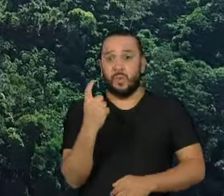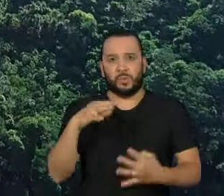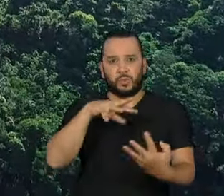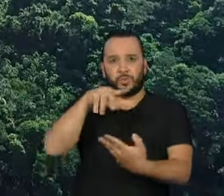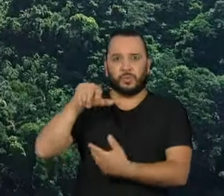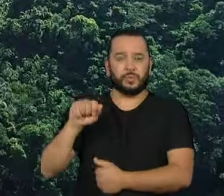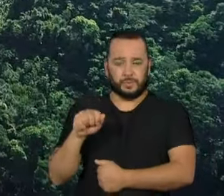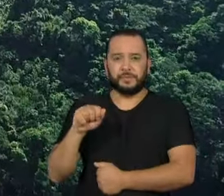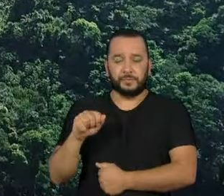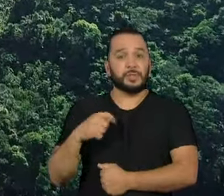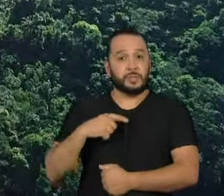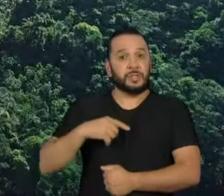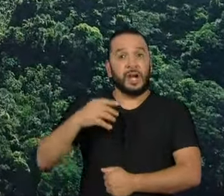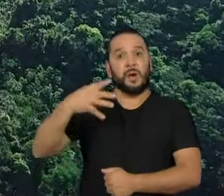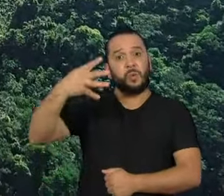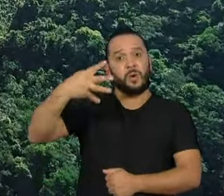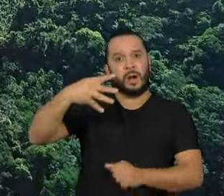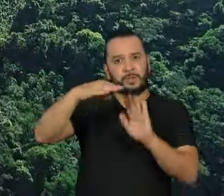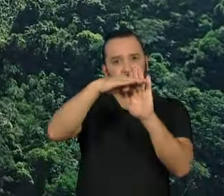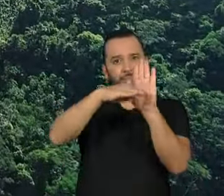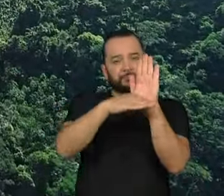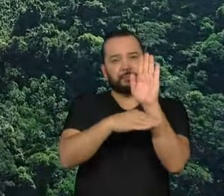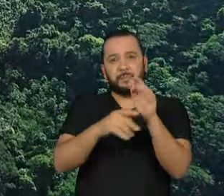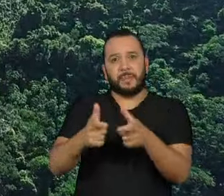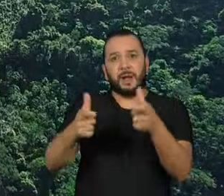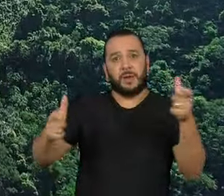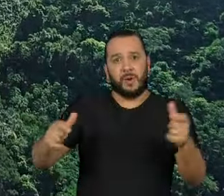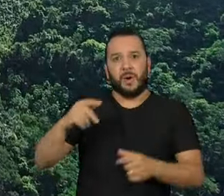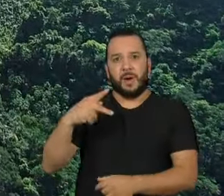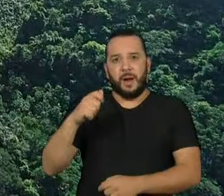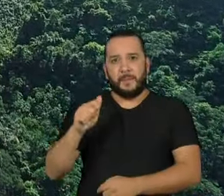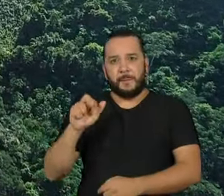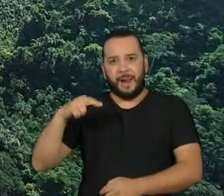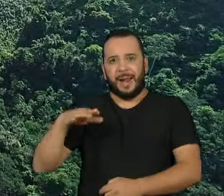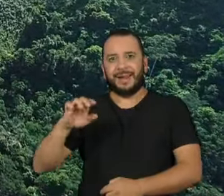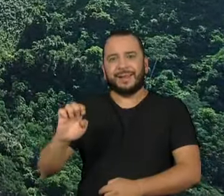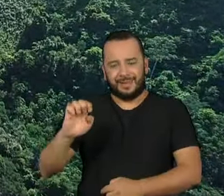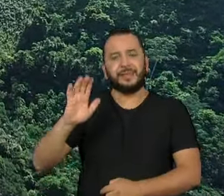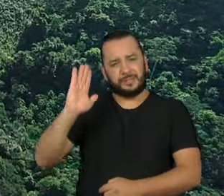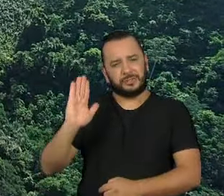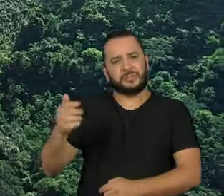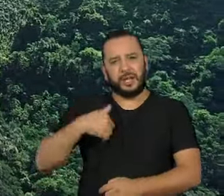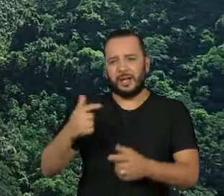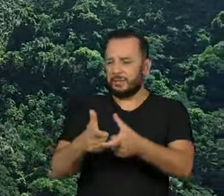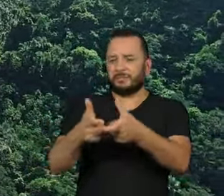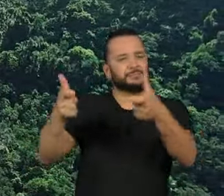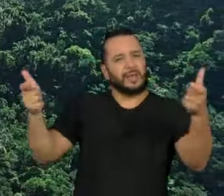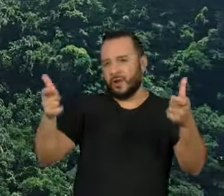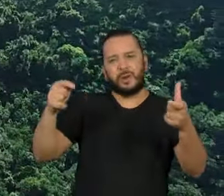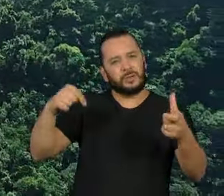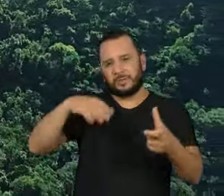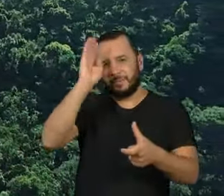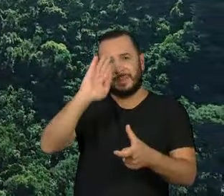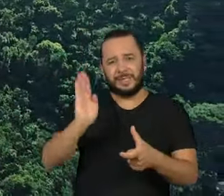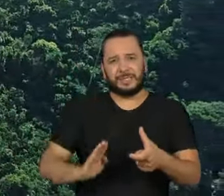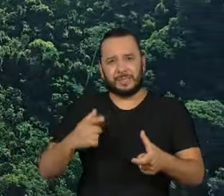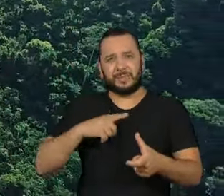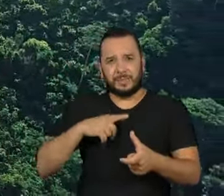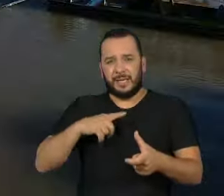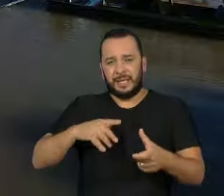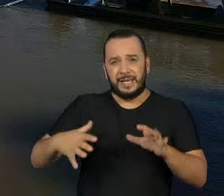parque nacional do Brasil, categoria de Unidade de Conservação de Proteção Integral da Natureza,